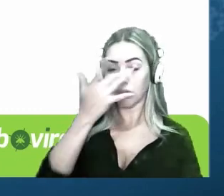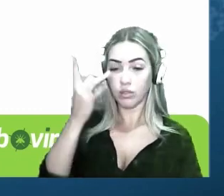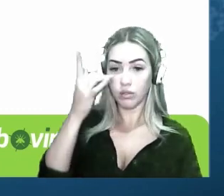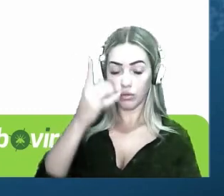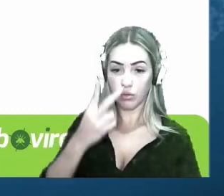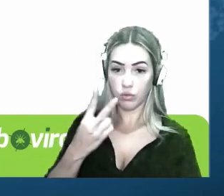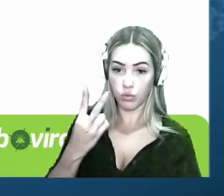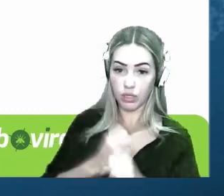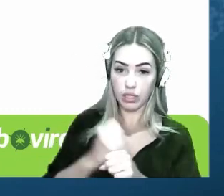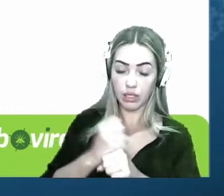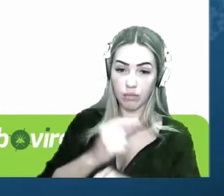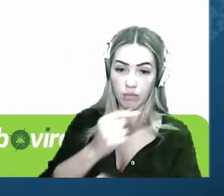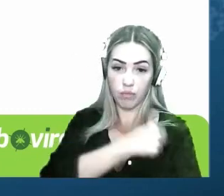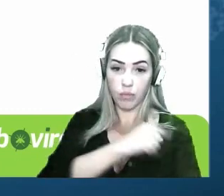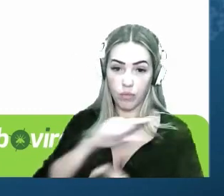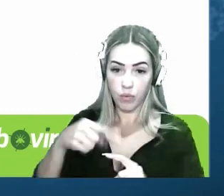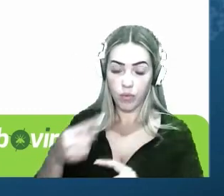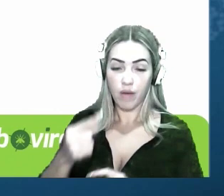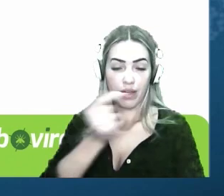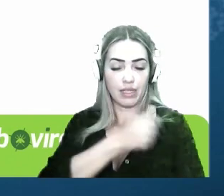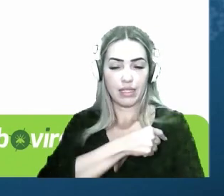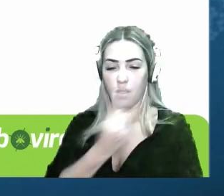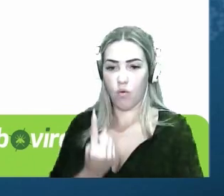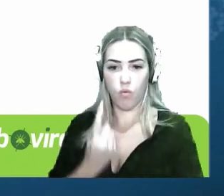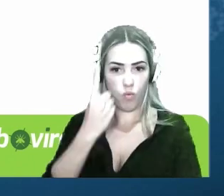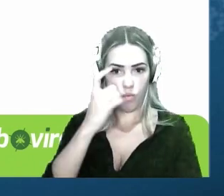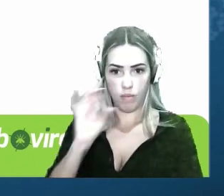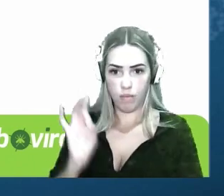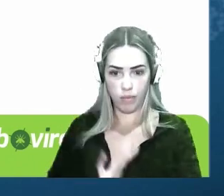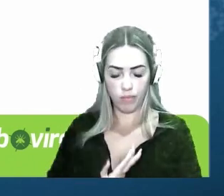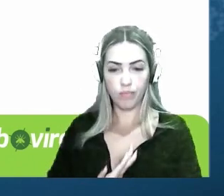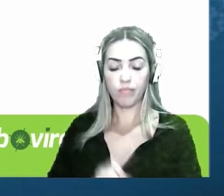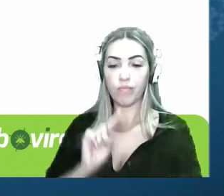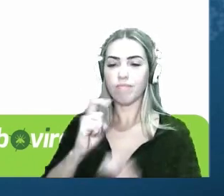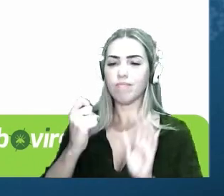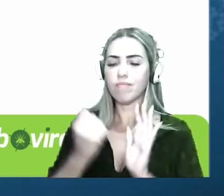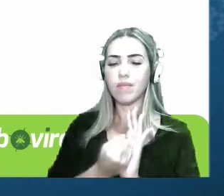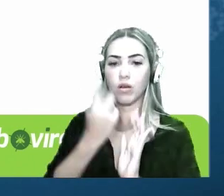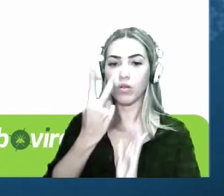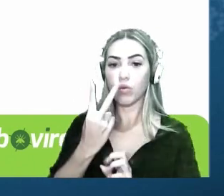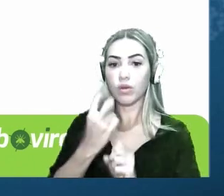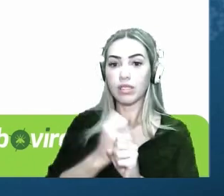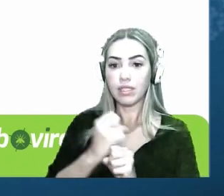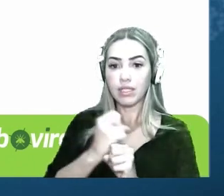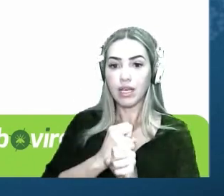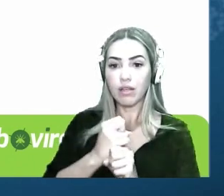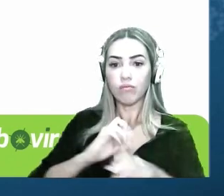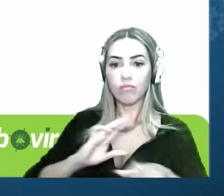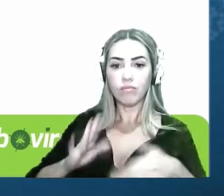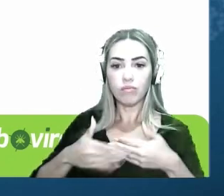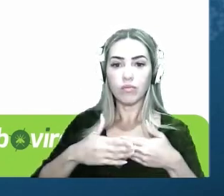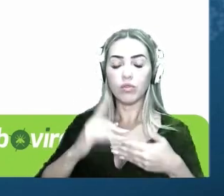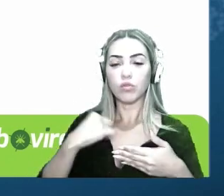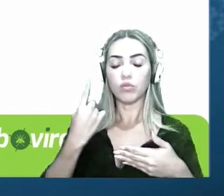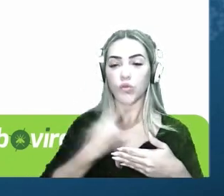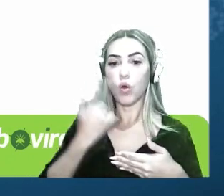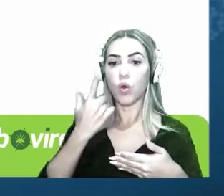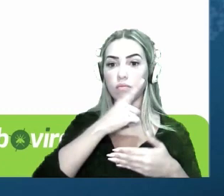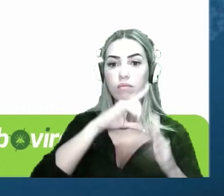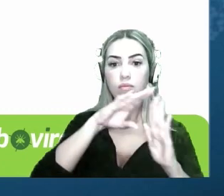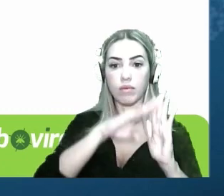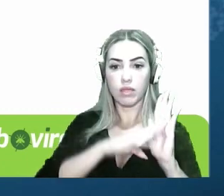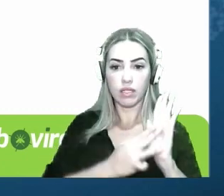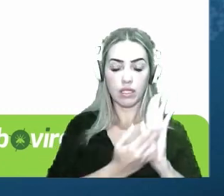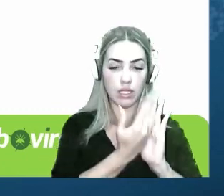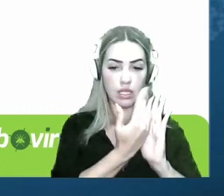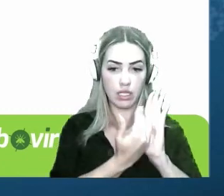vacina, é uma vacina em dose única, e esse marco de 2 anos de seguimento é o desfecho primário. Então, o protocolo foi desenhado para que esse fosse o